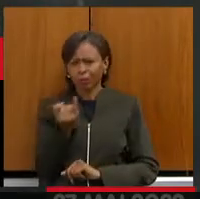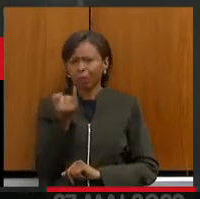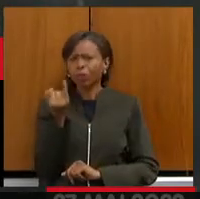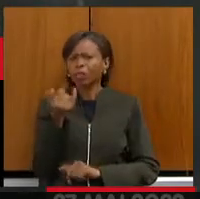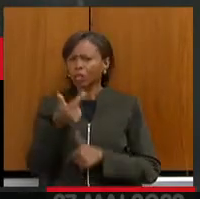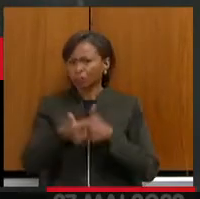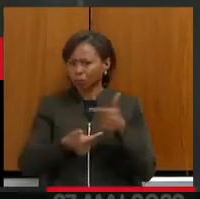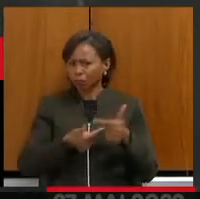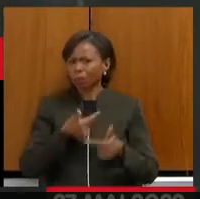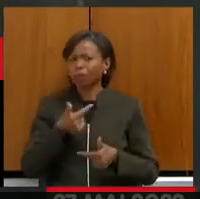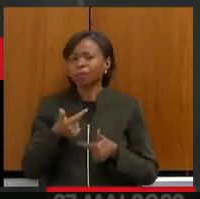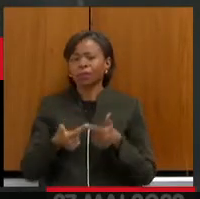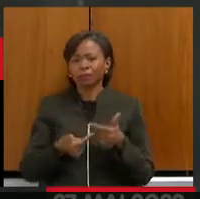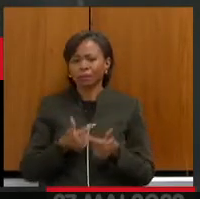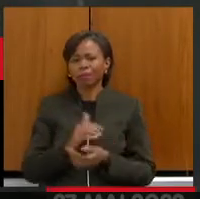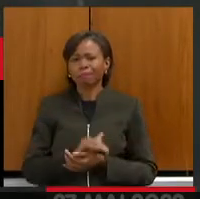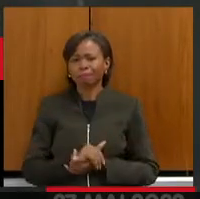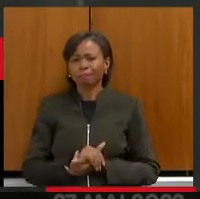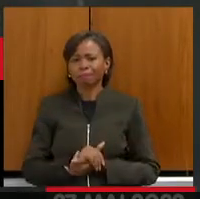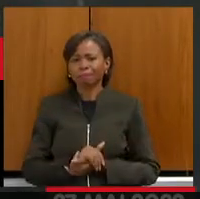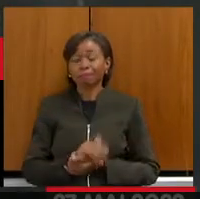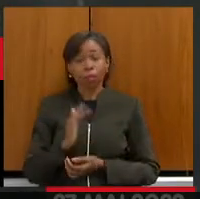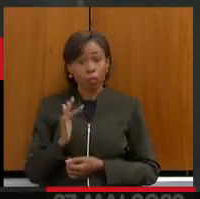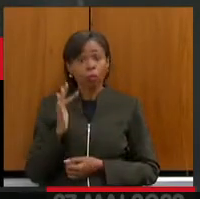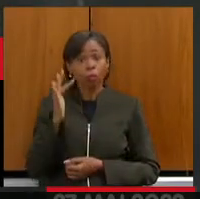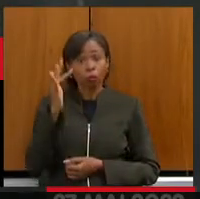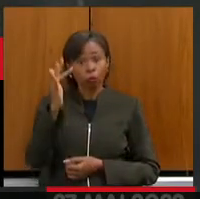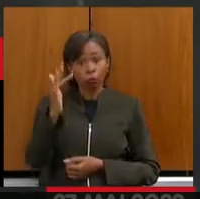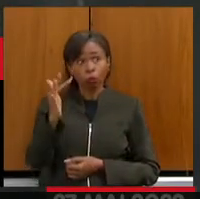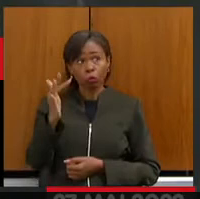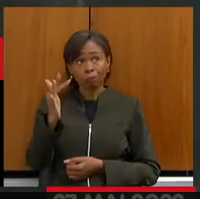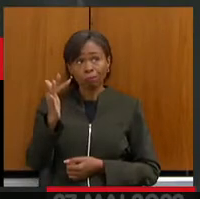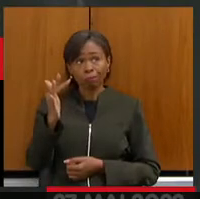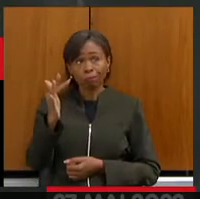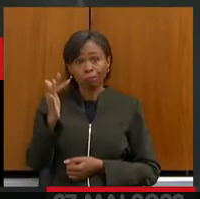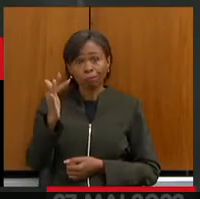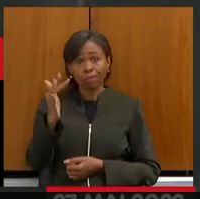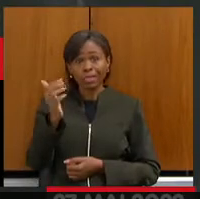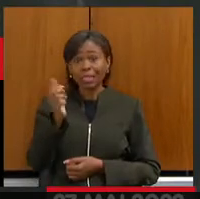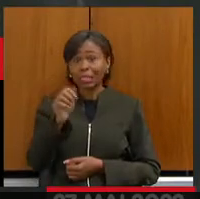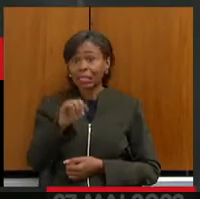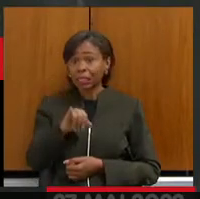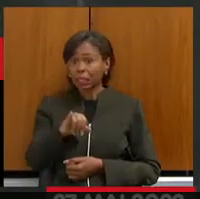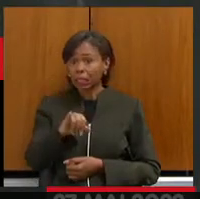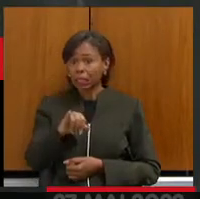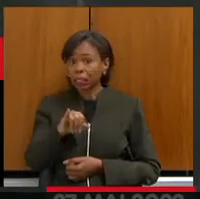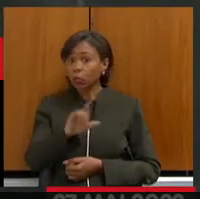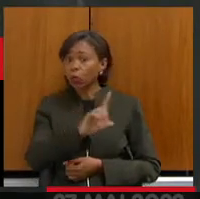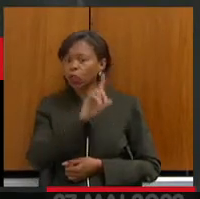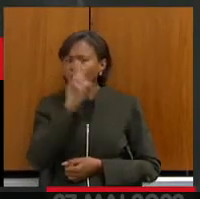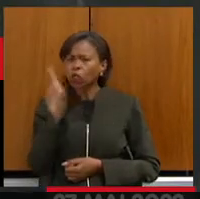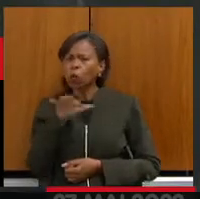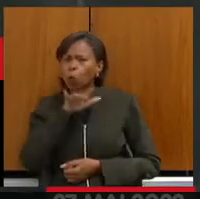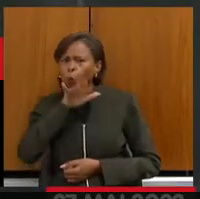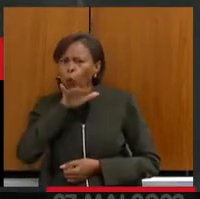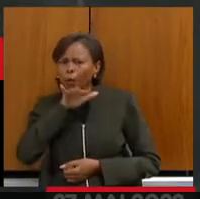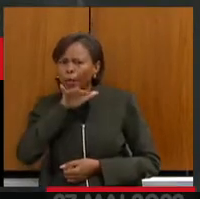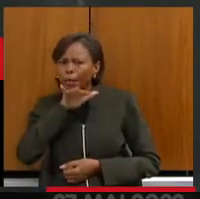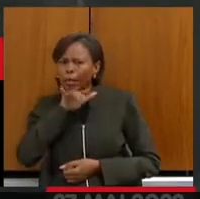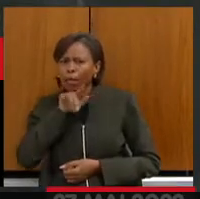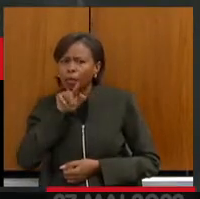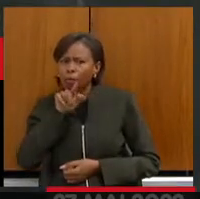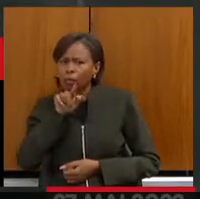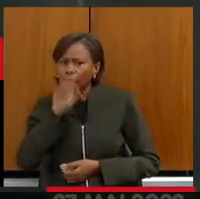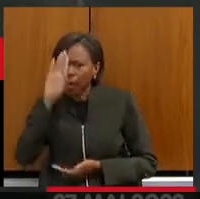o dia que for ruim porque a gente enfrenta muitos dias ruins quando terminar esse dia não